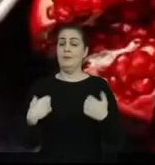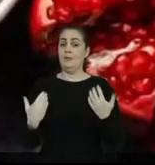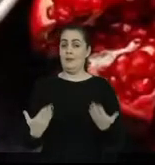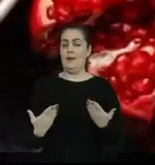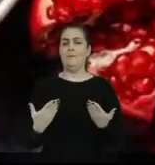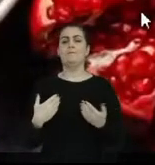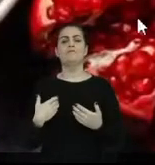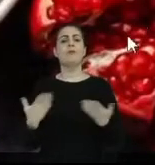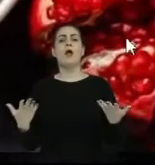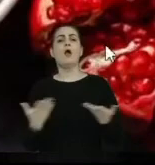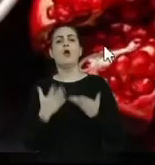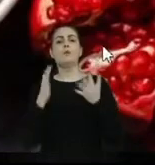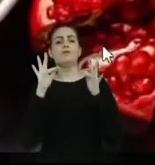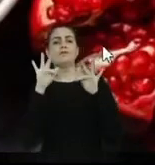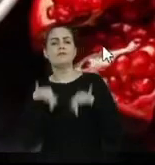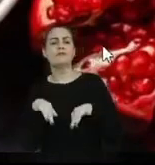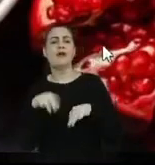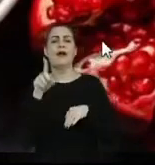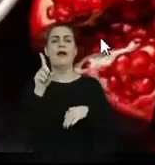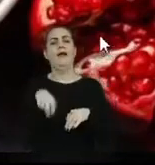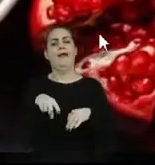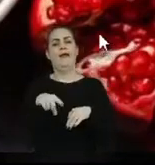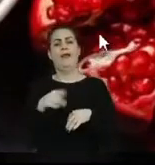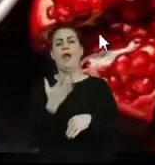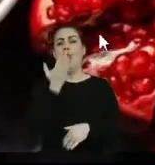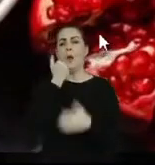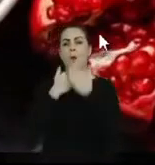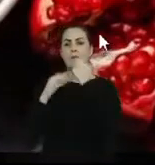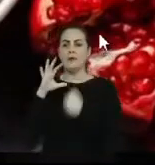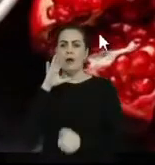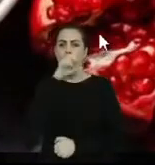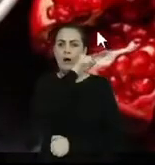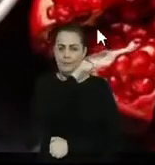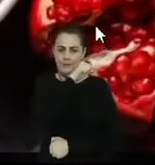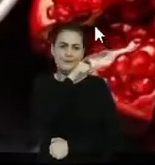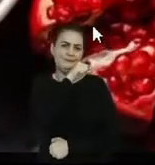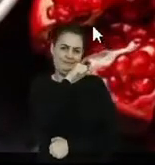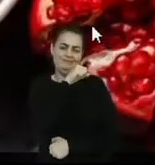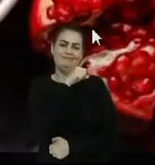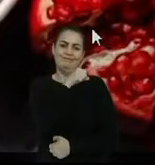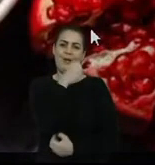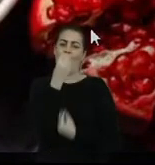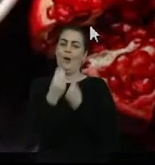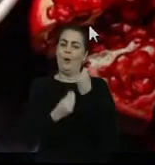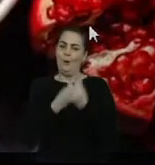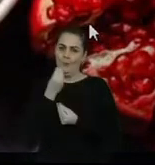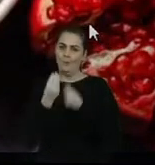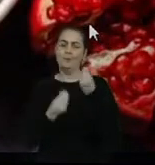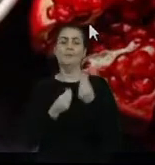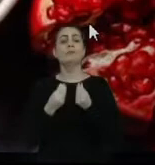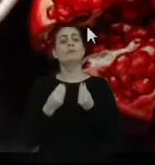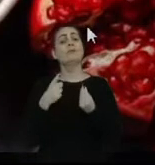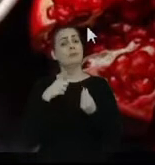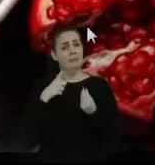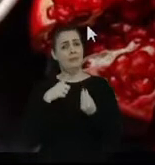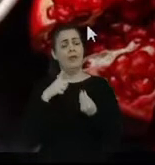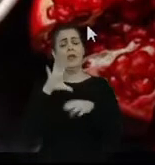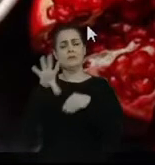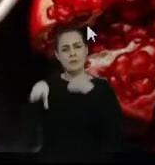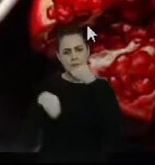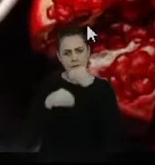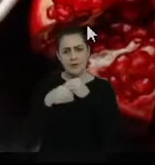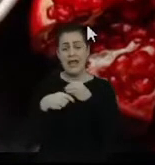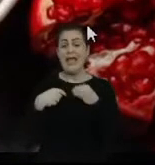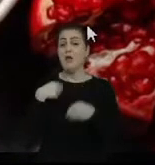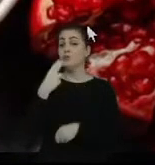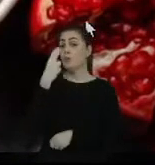vim falando aqui algumas vezes, é trabalhar com alimento, né? Então, tem os suplementos, eu sou nutricionista esportiva, a gente muitas vezes tem que lançar